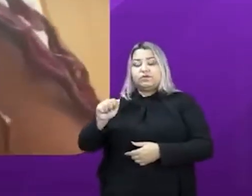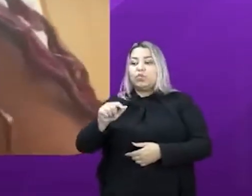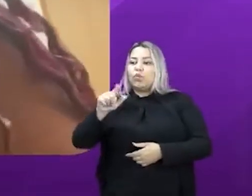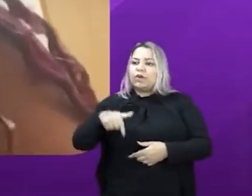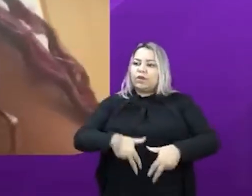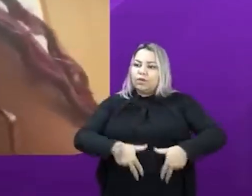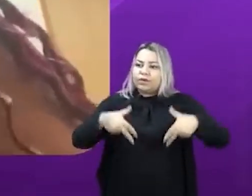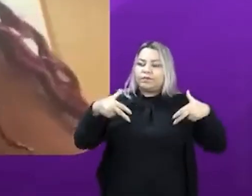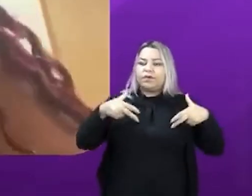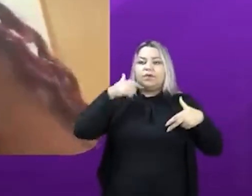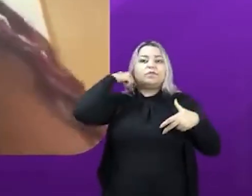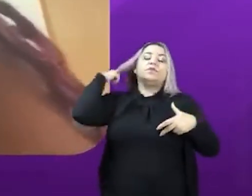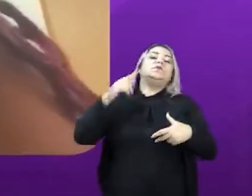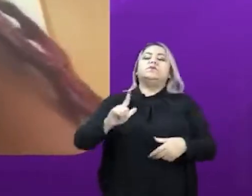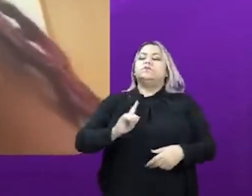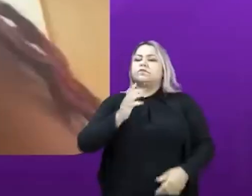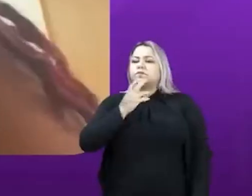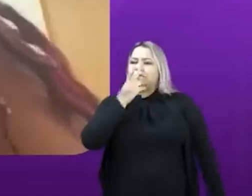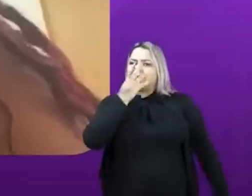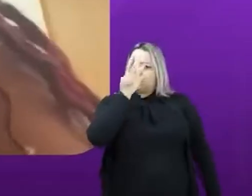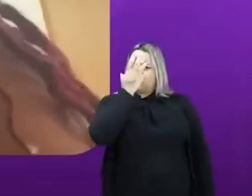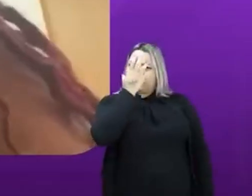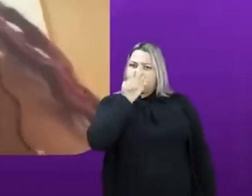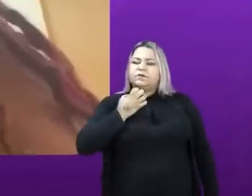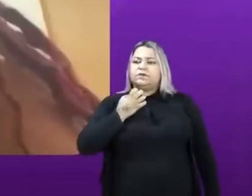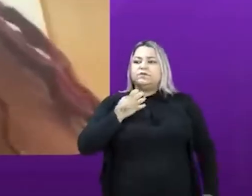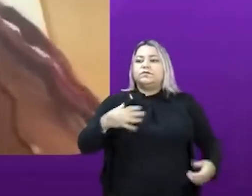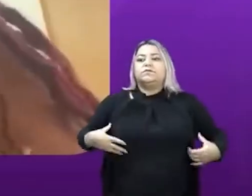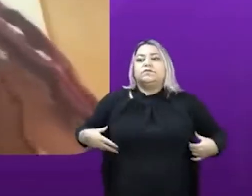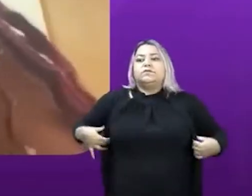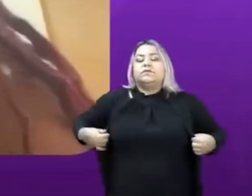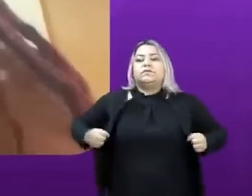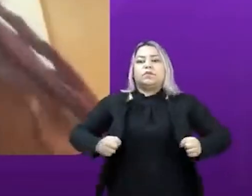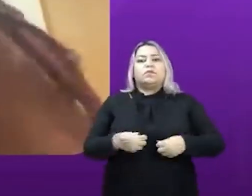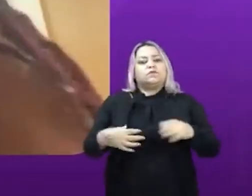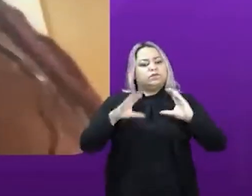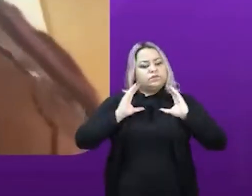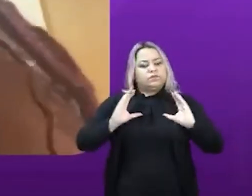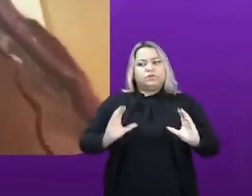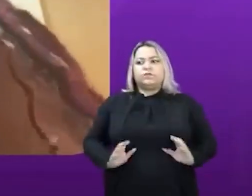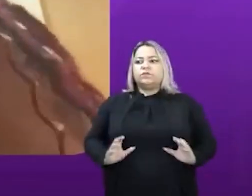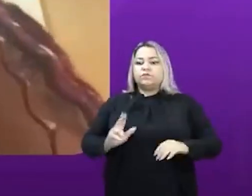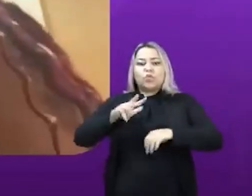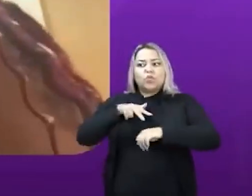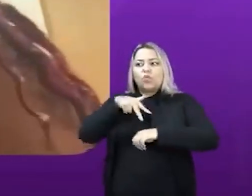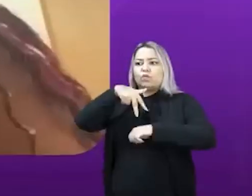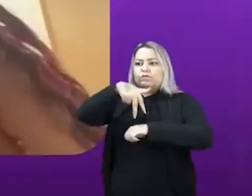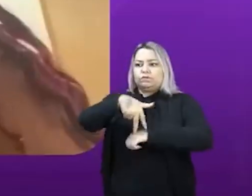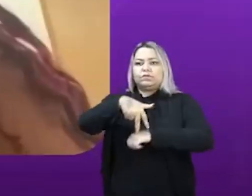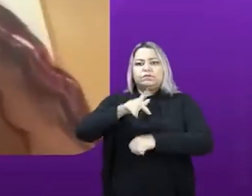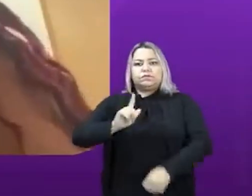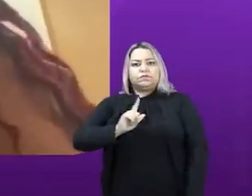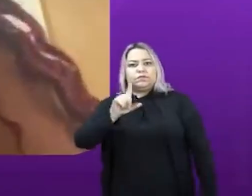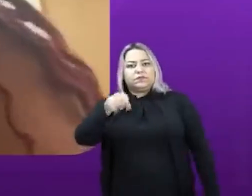hip hop tinha que fechar a cara nos lugares e ficar na postura que tem que ser. E com